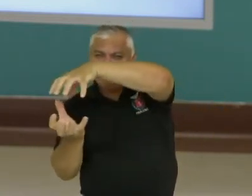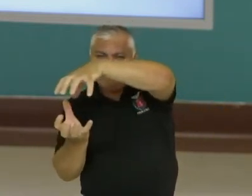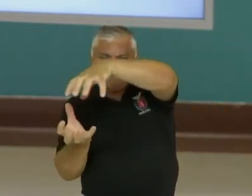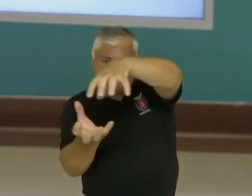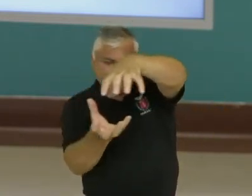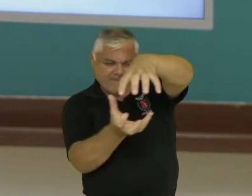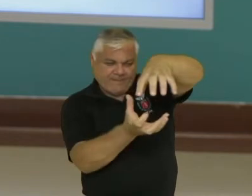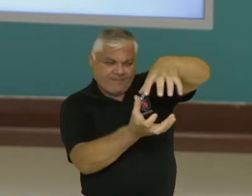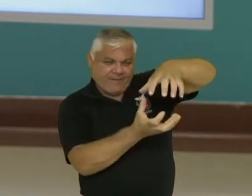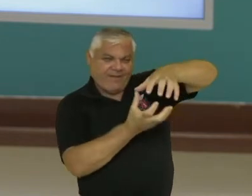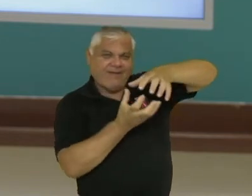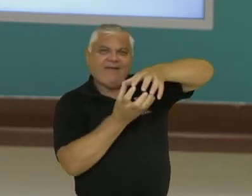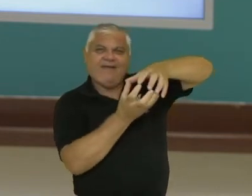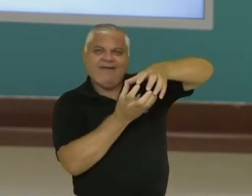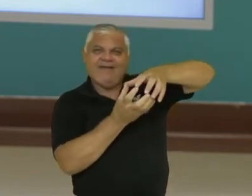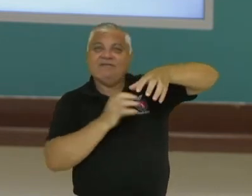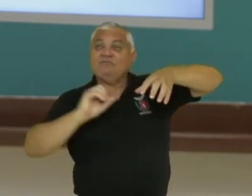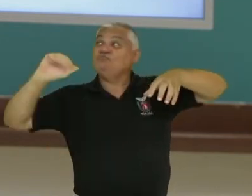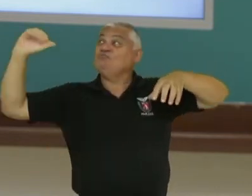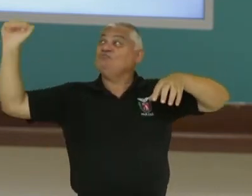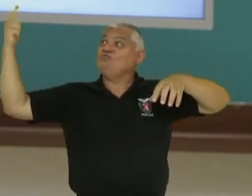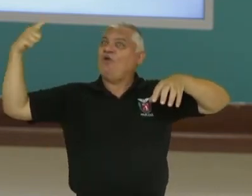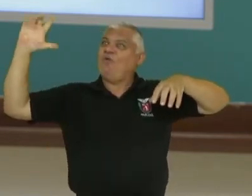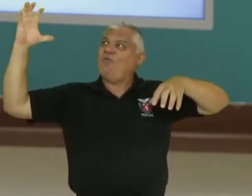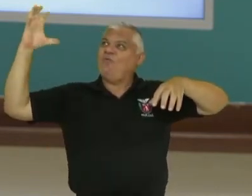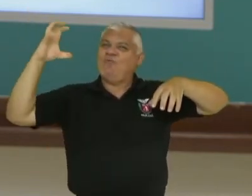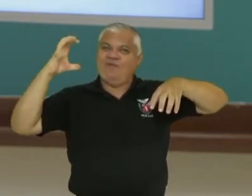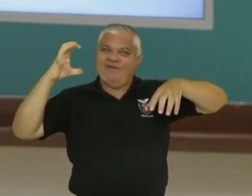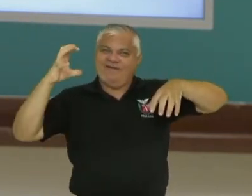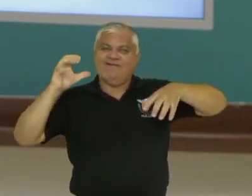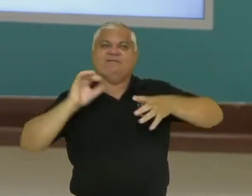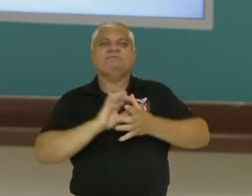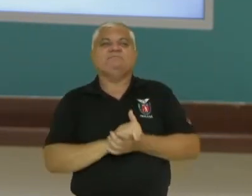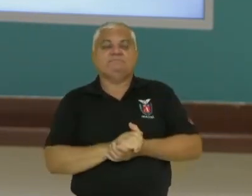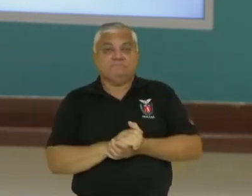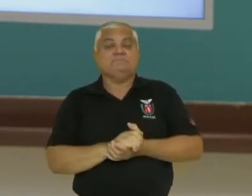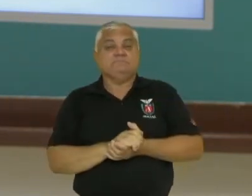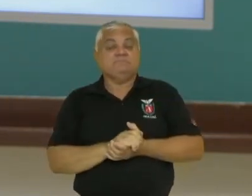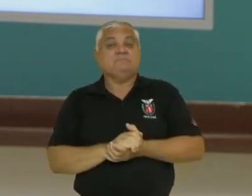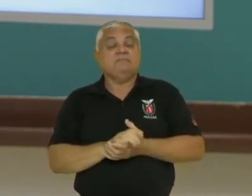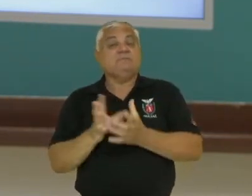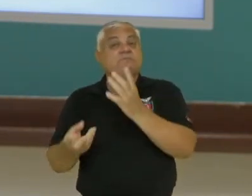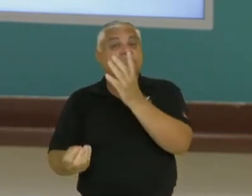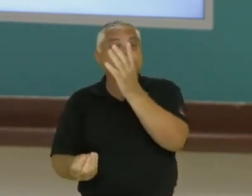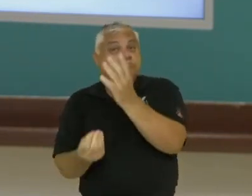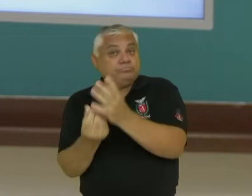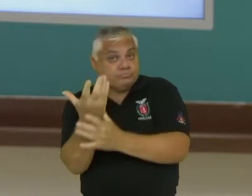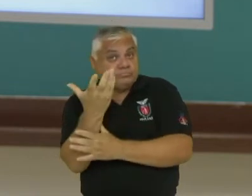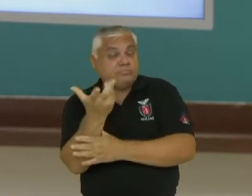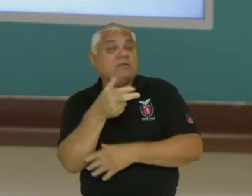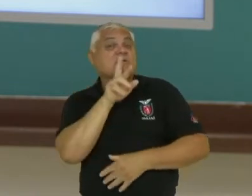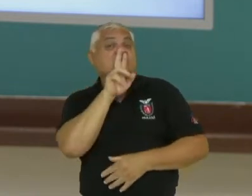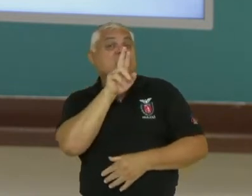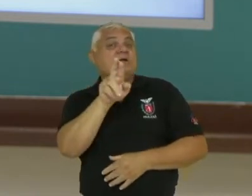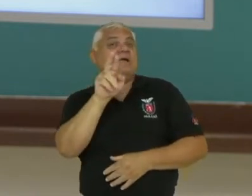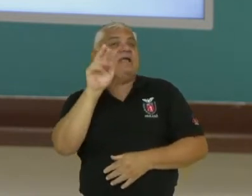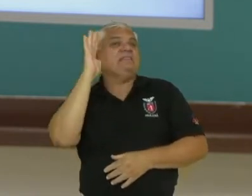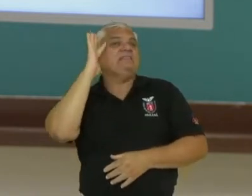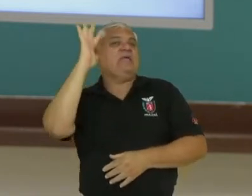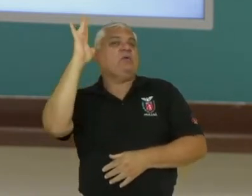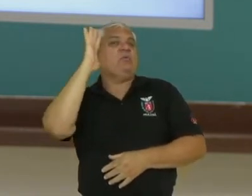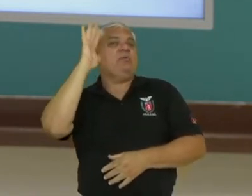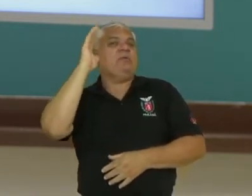Sol, então de todo o nosso Sistema Solar. Então, o Sistema Solar teria surgido, é uma teoria,